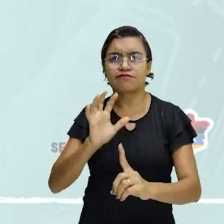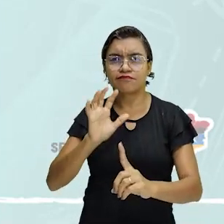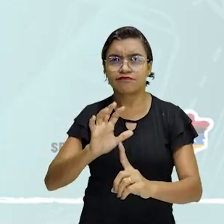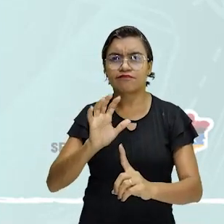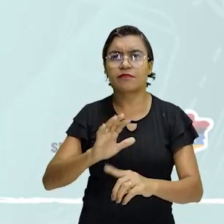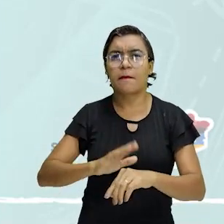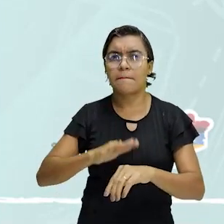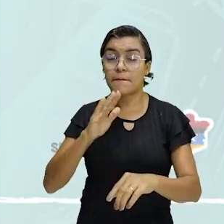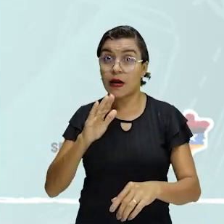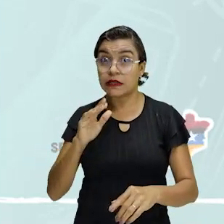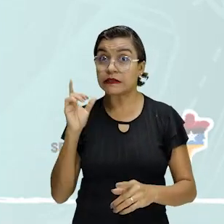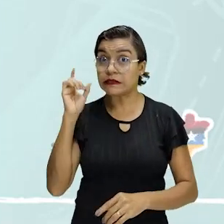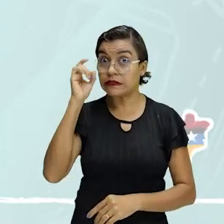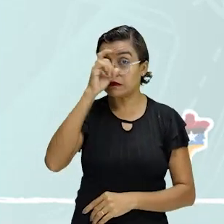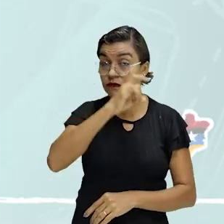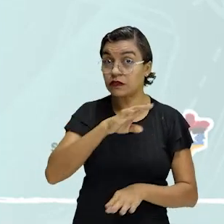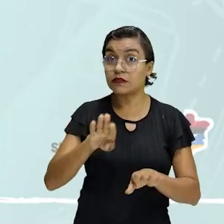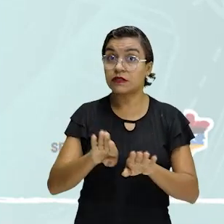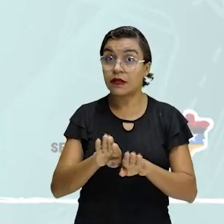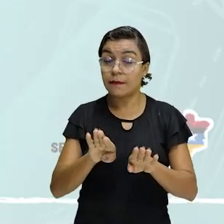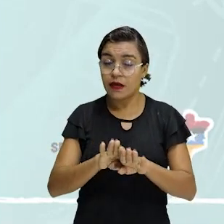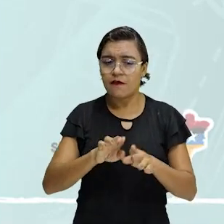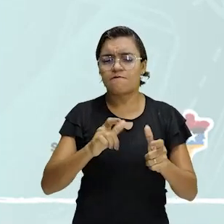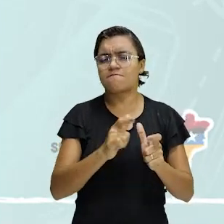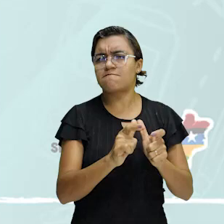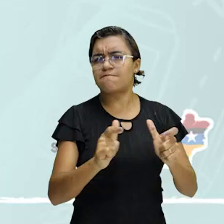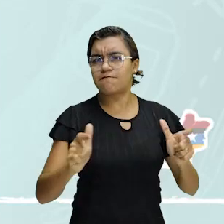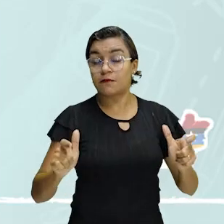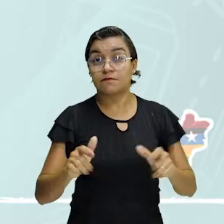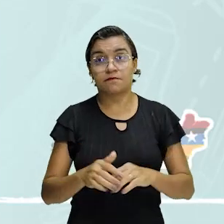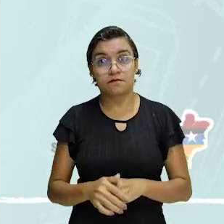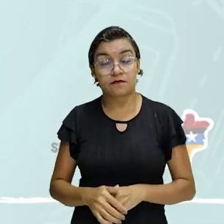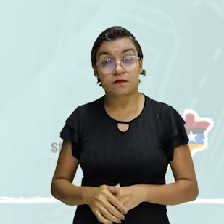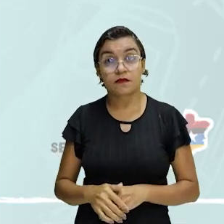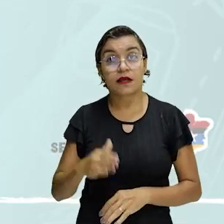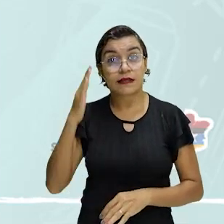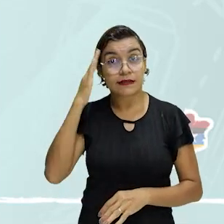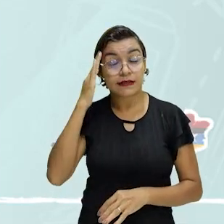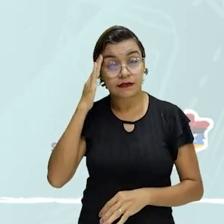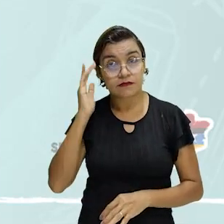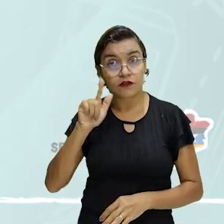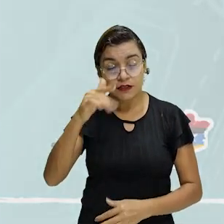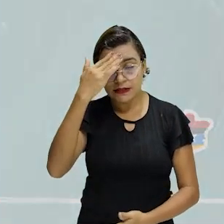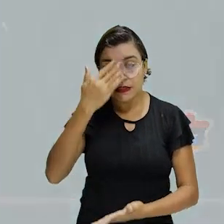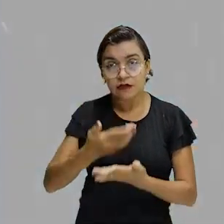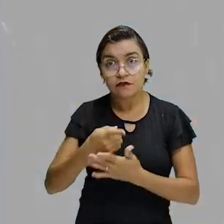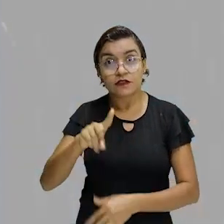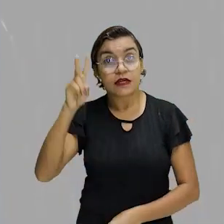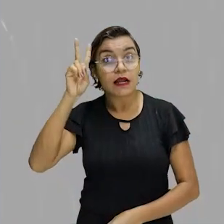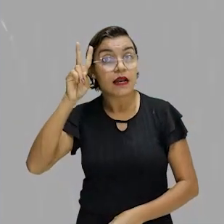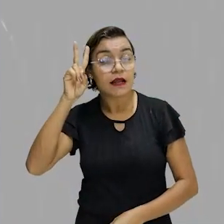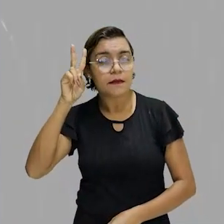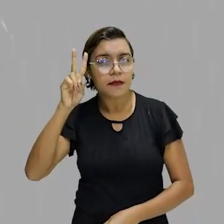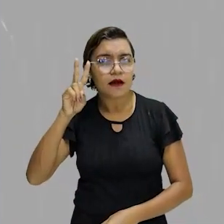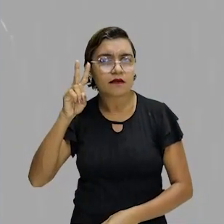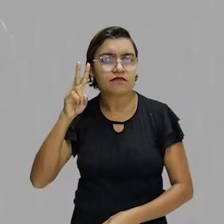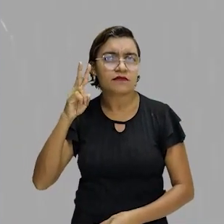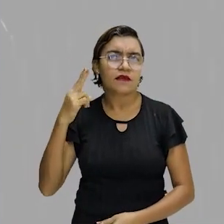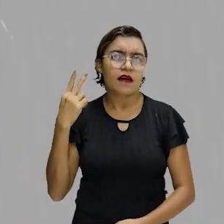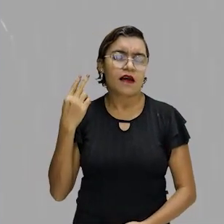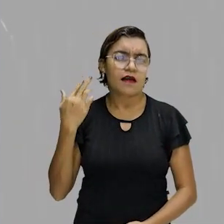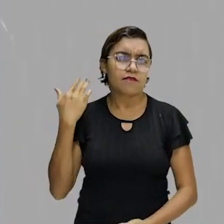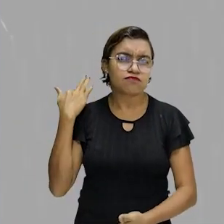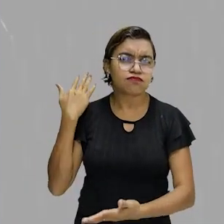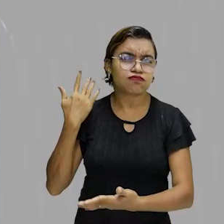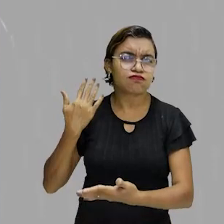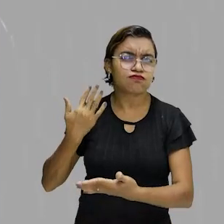vez mais complexos e abrangentes. Então eu tenho certeza que você vai lembrar de muitos casos recentes,